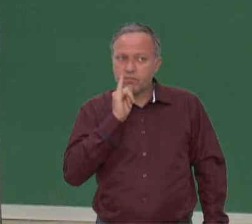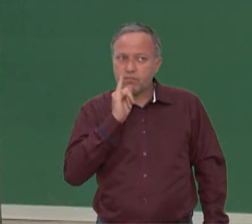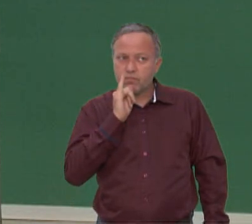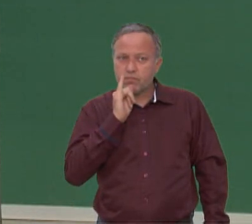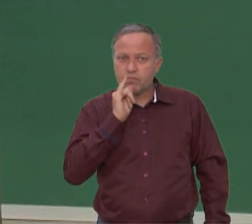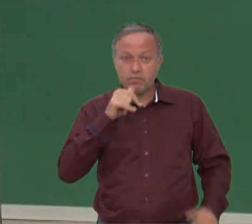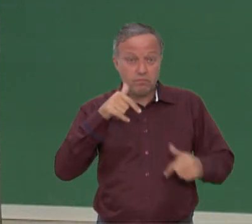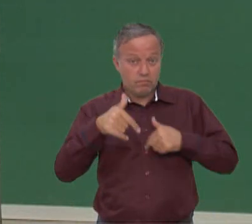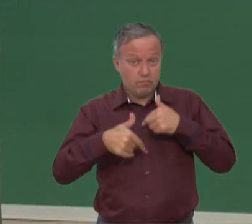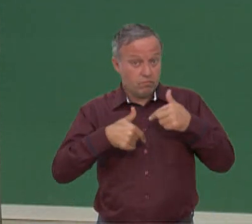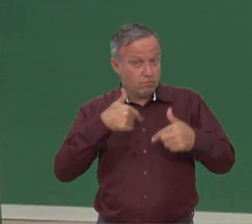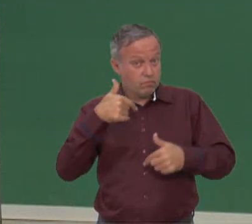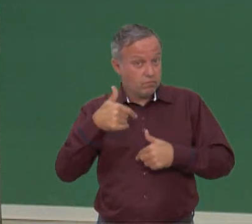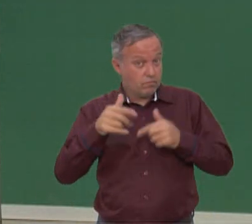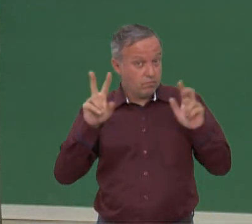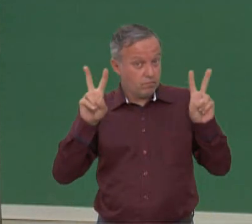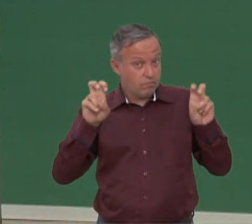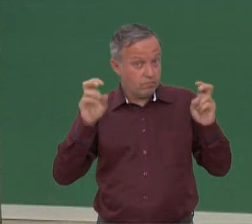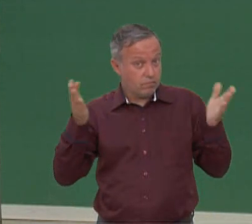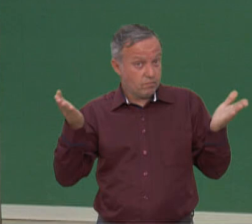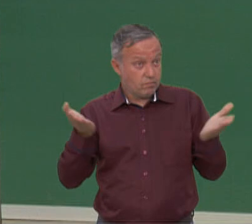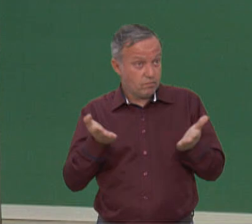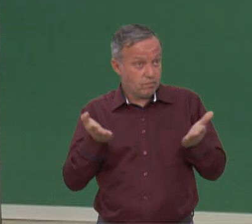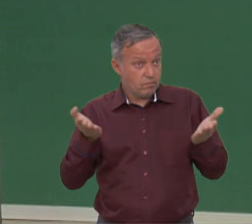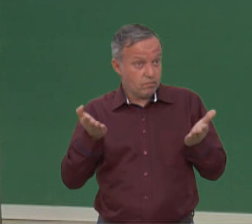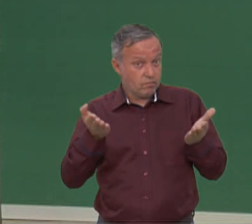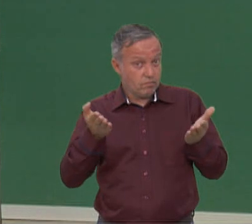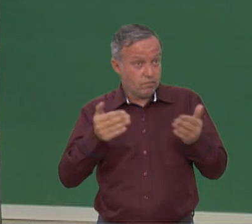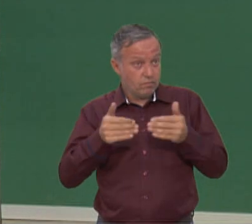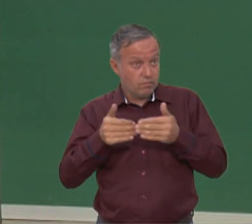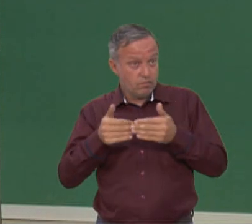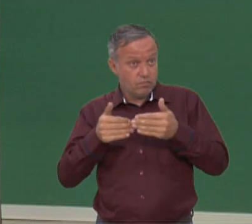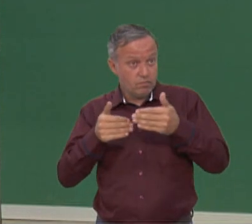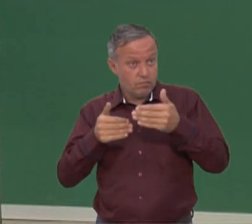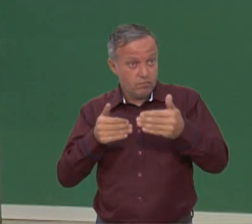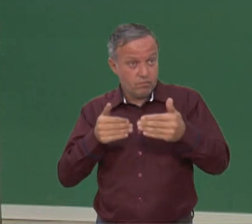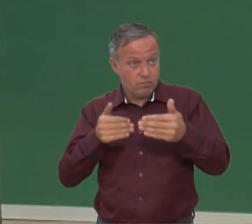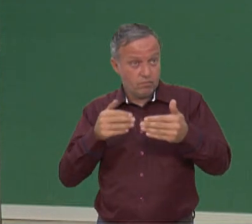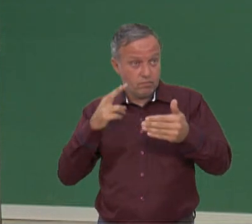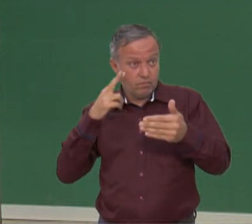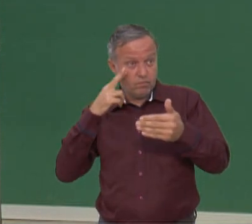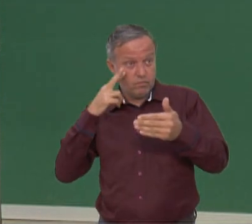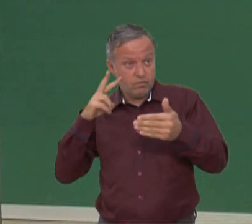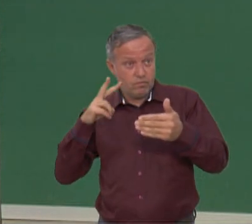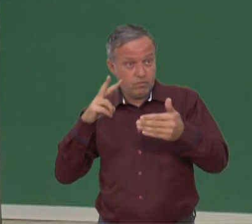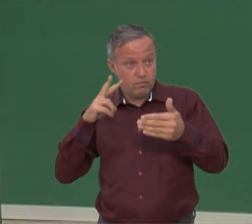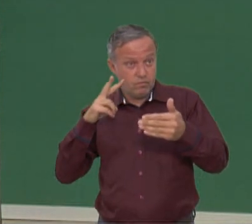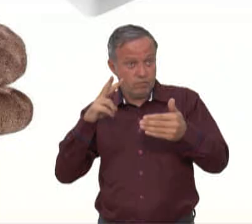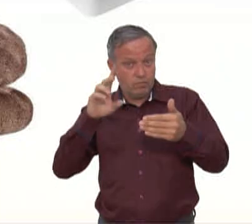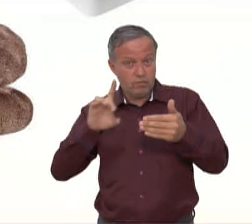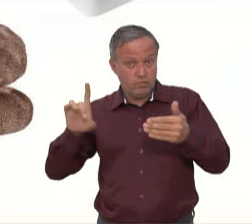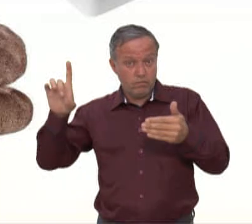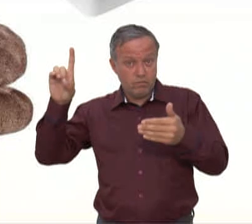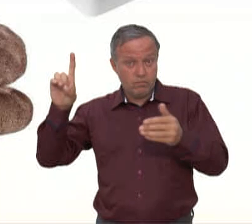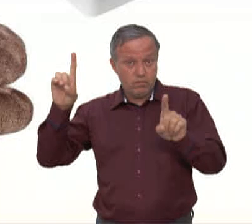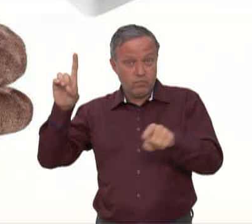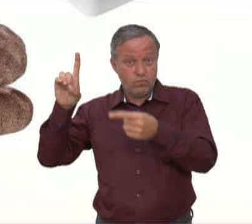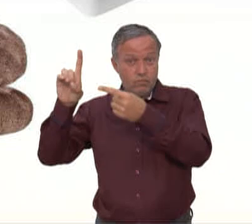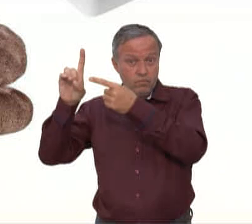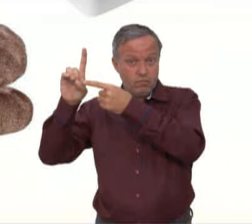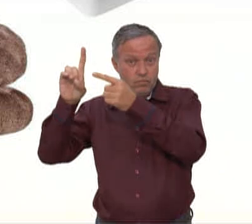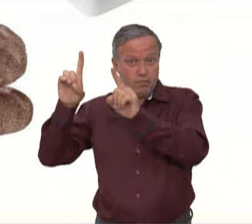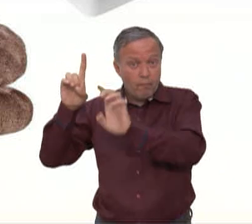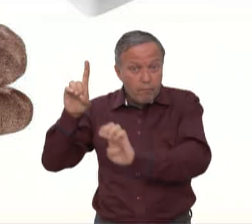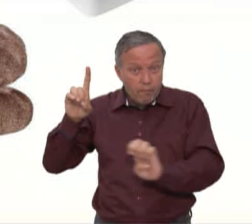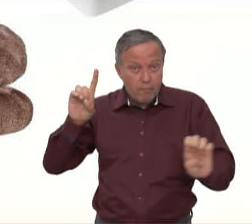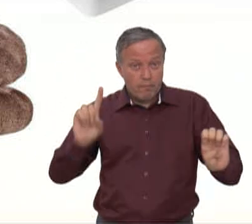estarmos trabalhando nesse conceito. Então assim, vamos avançar ali do alto à direita e avançar até a esquerda. O primeiro constituinte